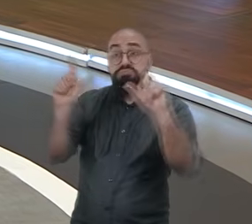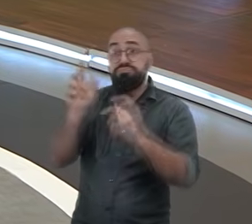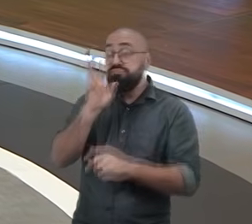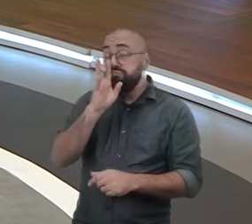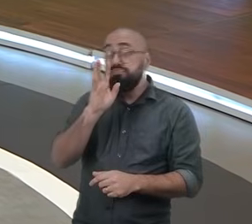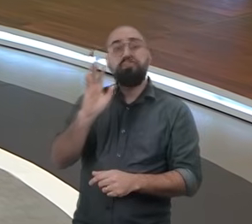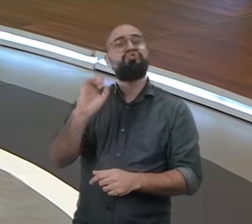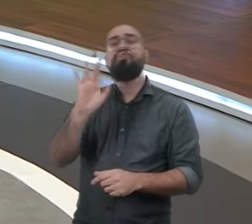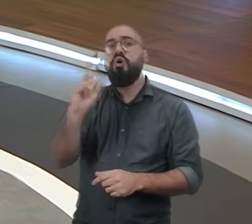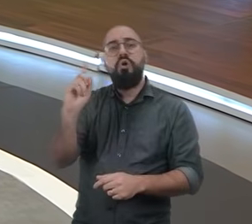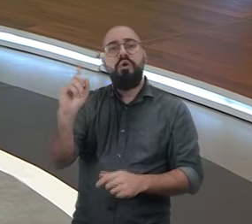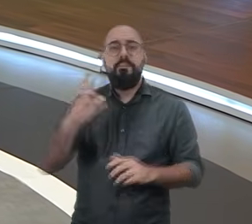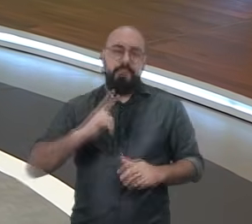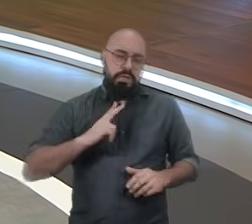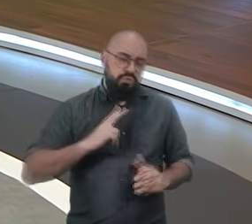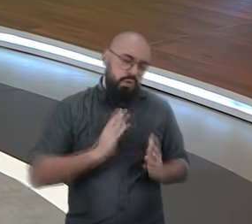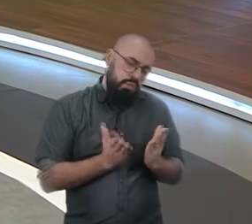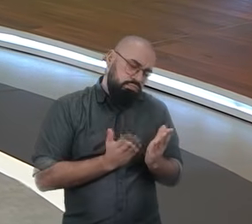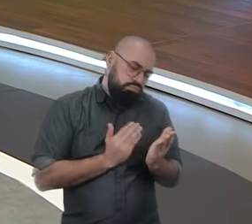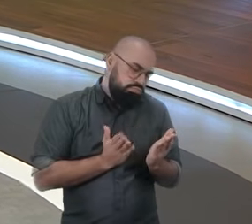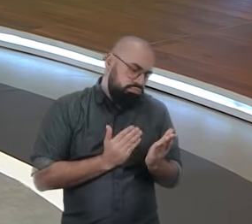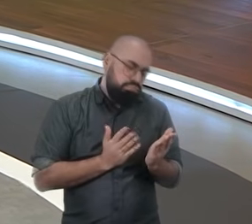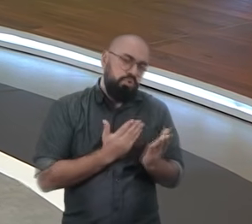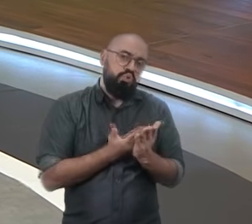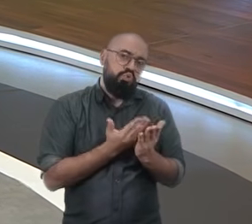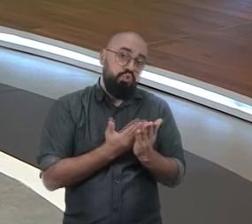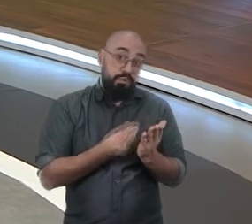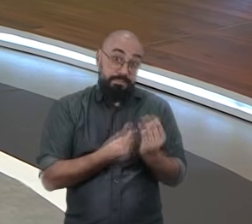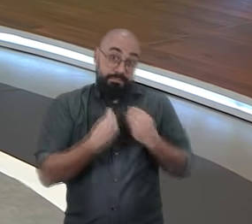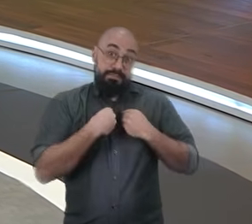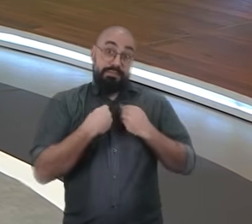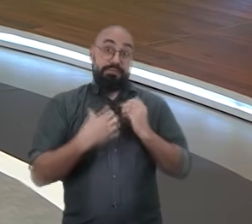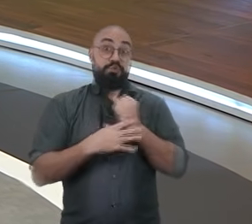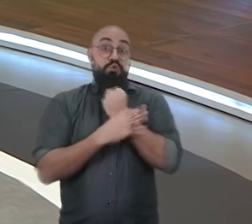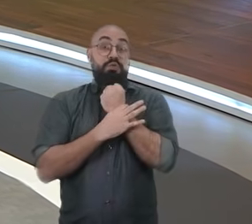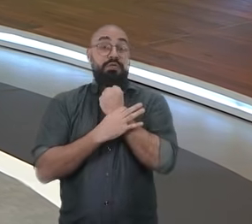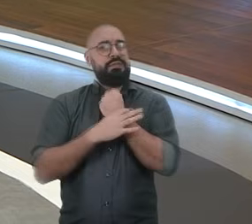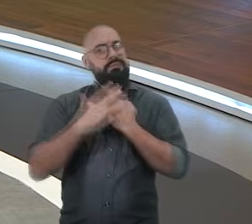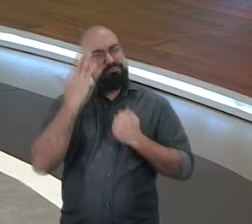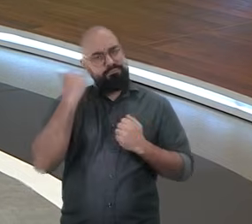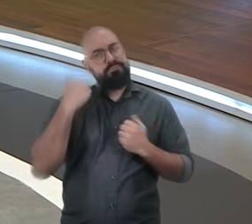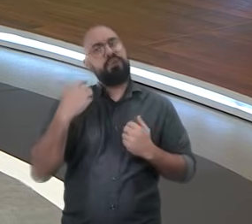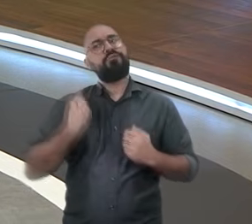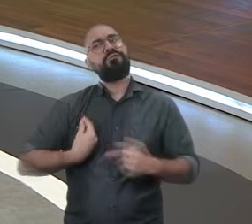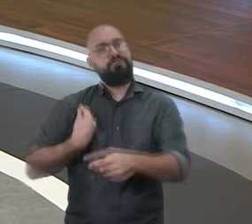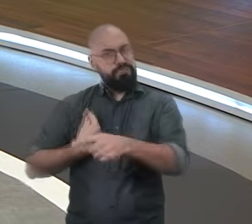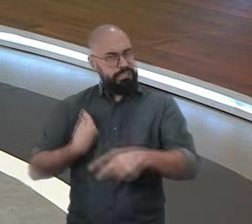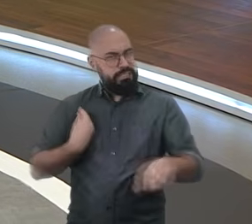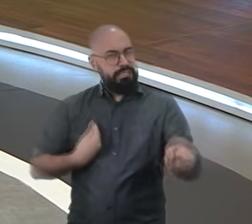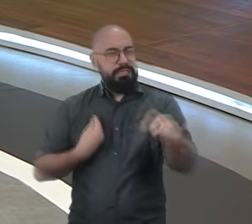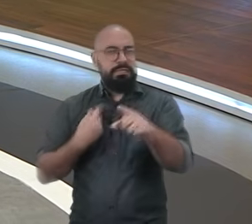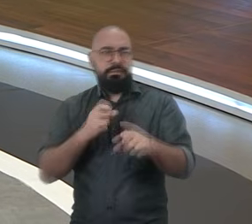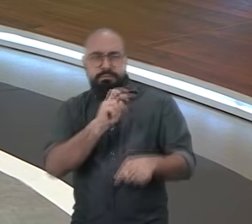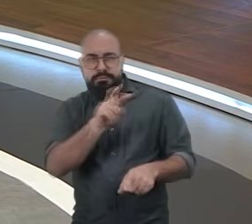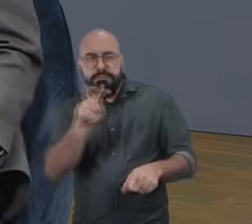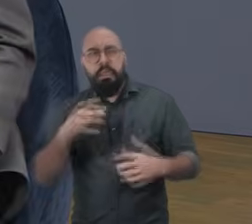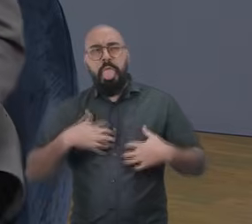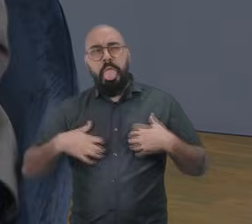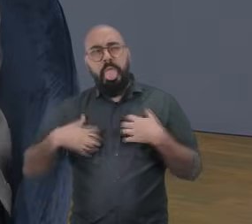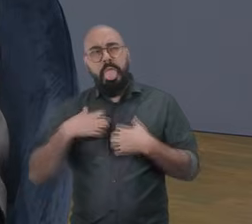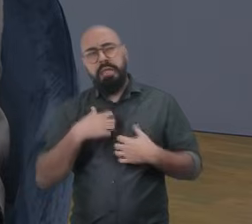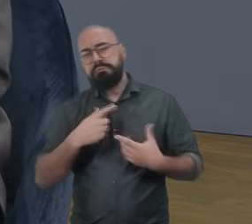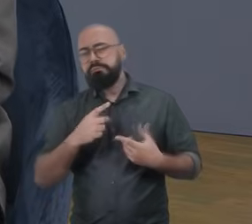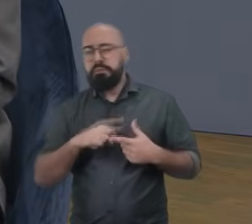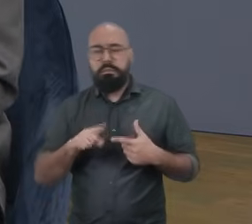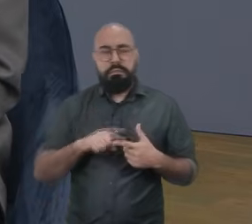é que mostra o caminho, que mostra a direção e que nos dá segurança diante de tantas turbulências que essa vida apresenta. É